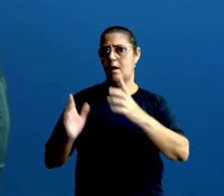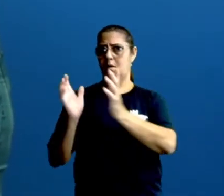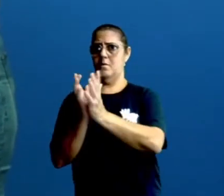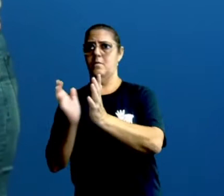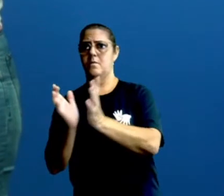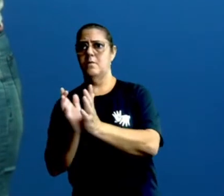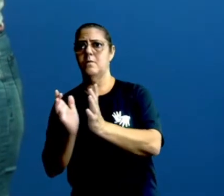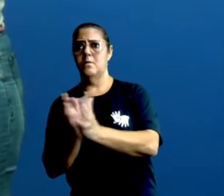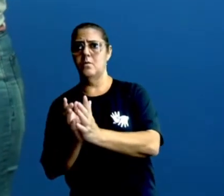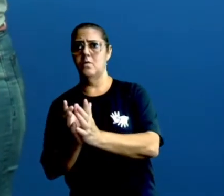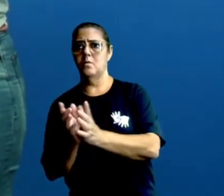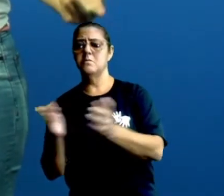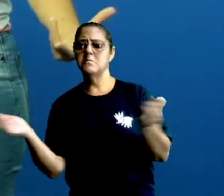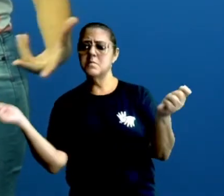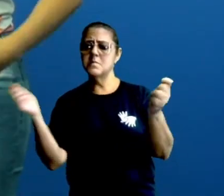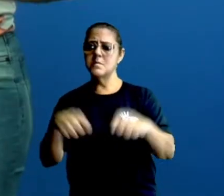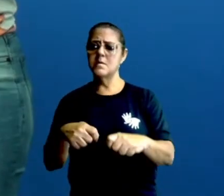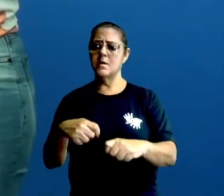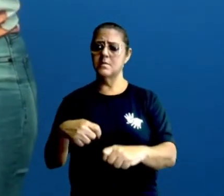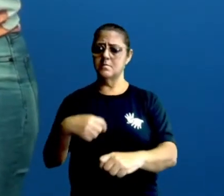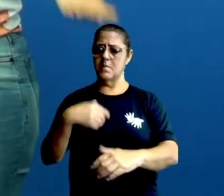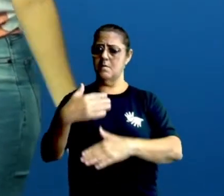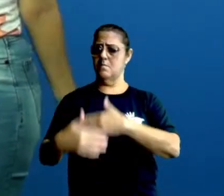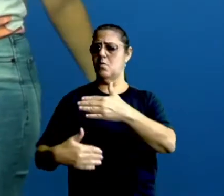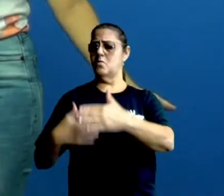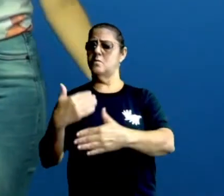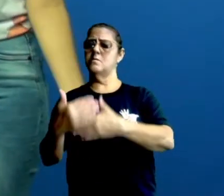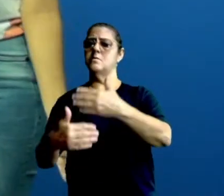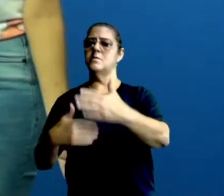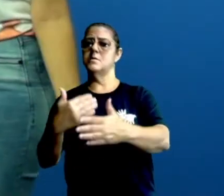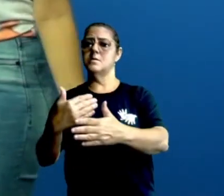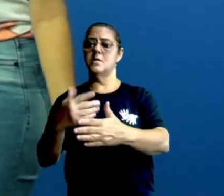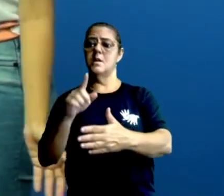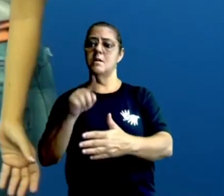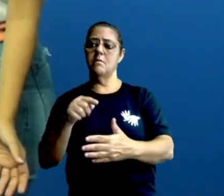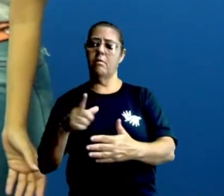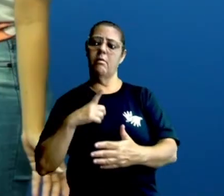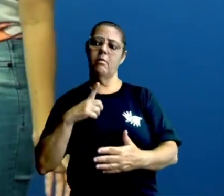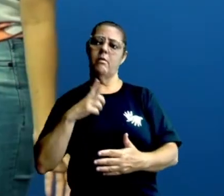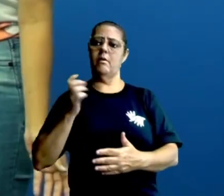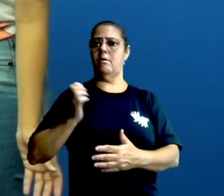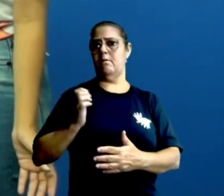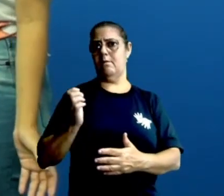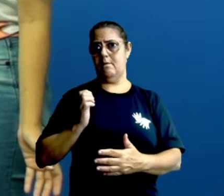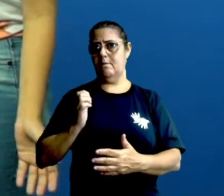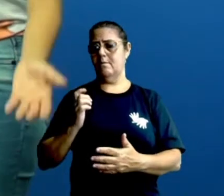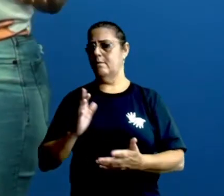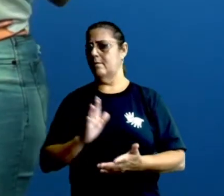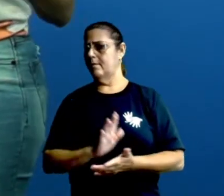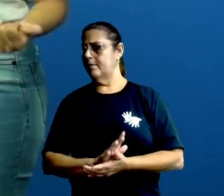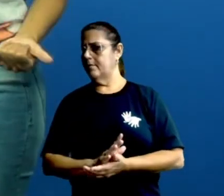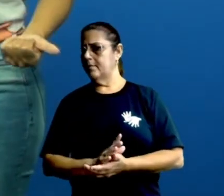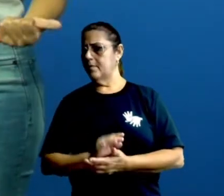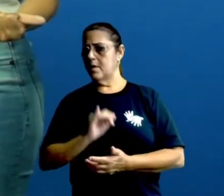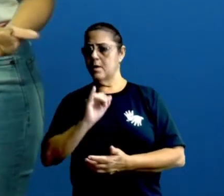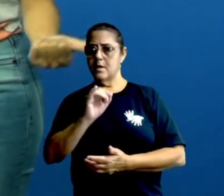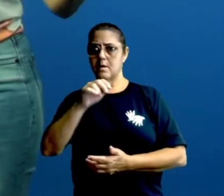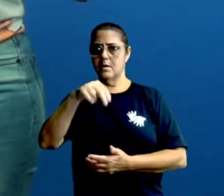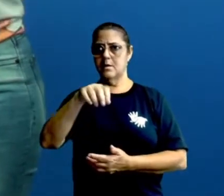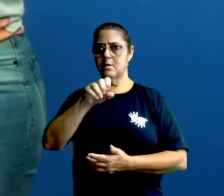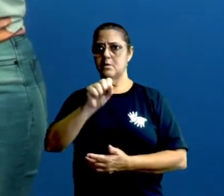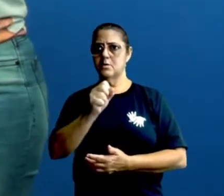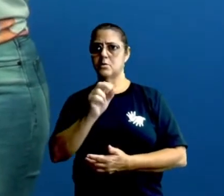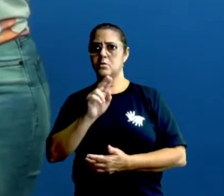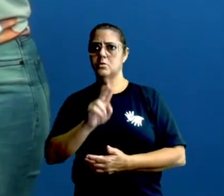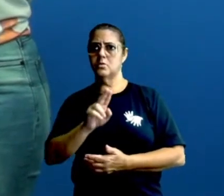grupos que pudessem produzir e a partir disso gerar riquezas. A insurreição